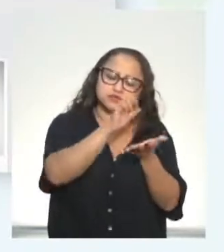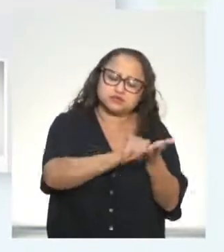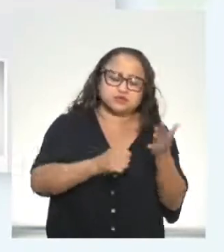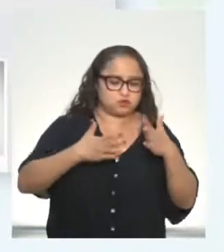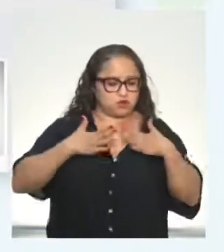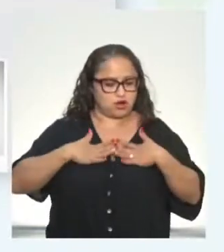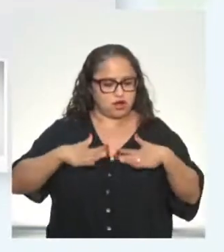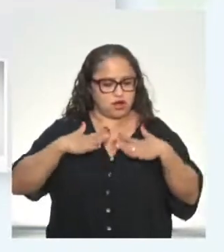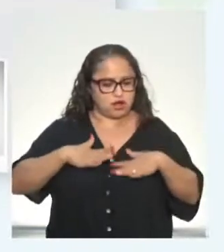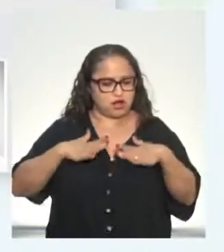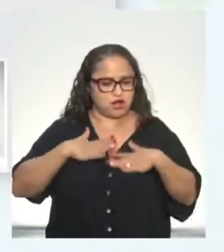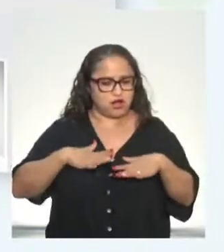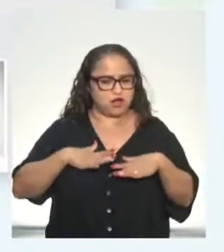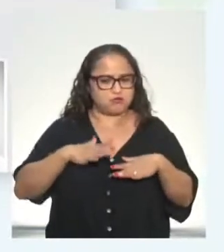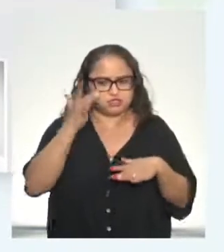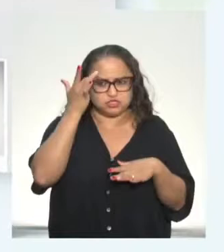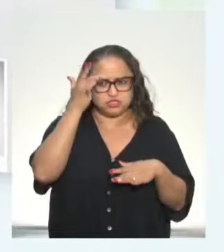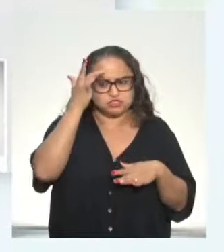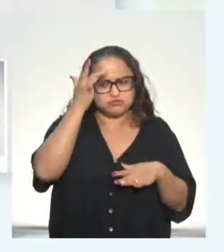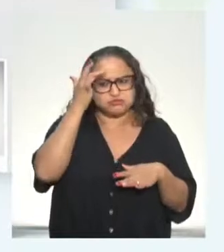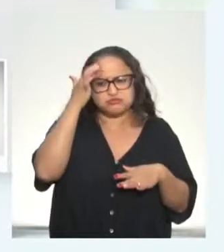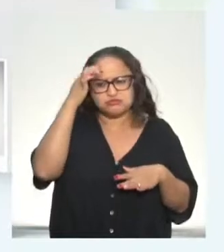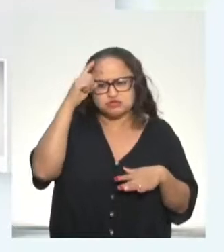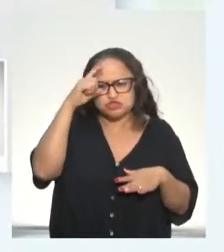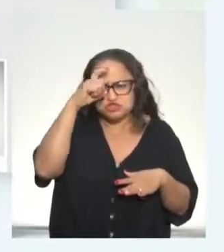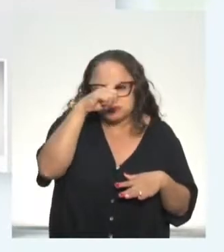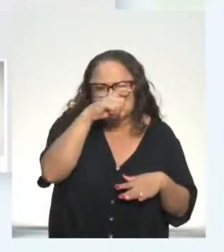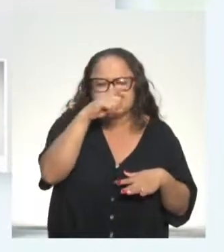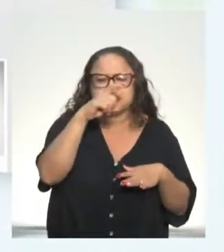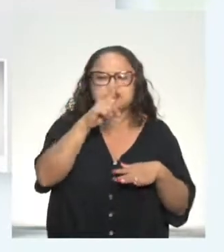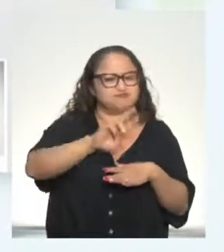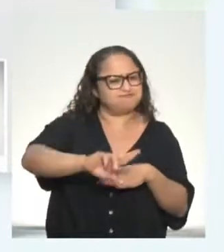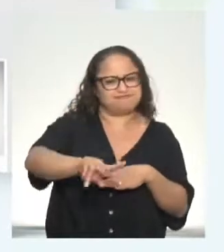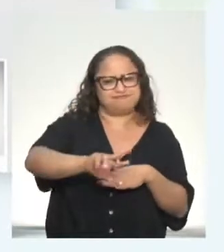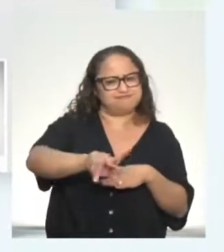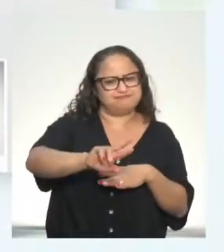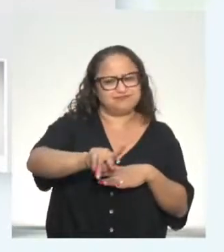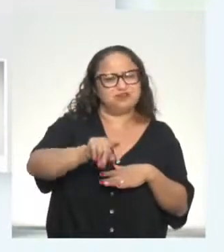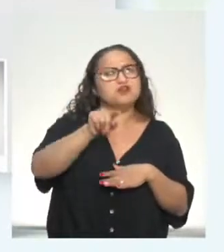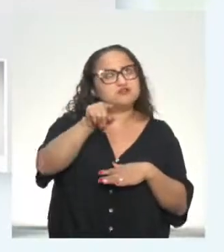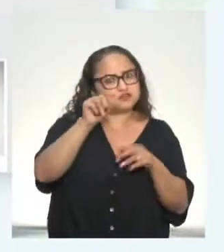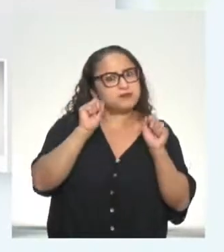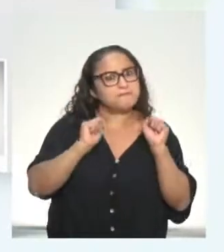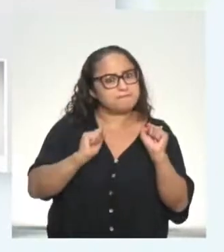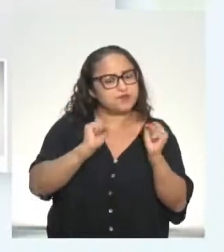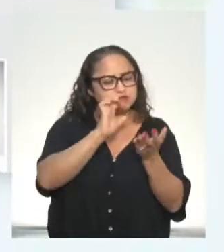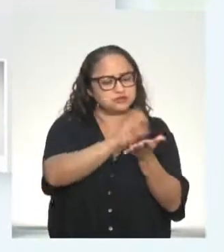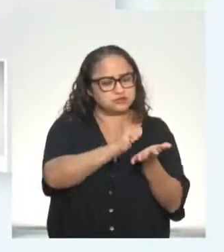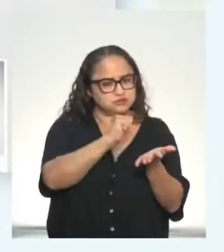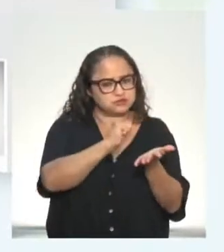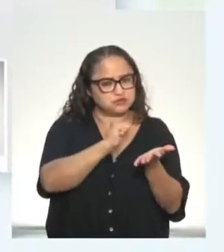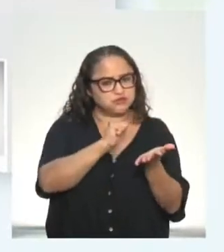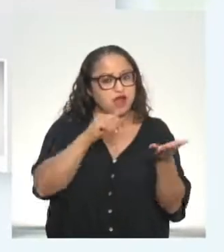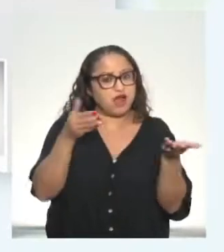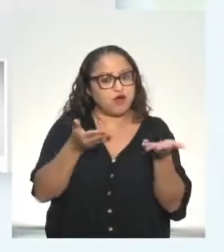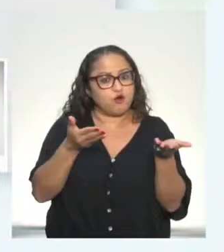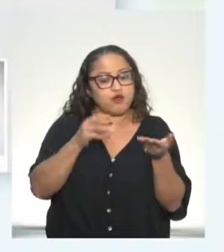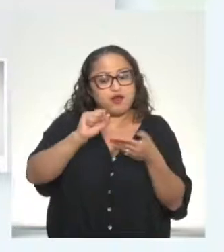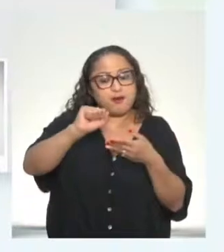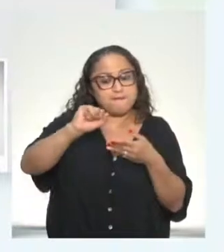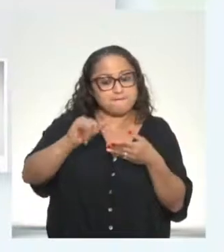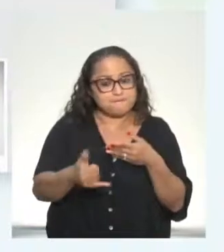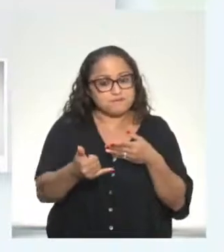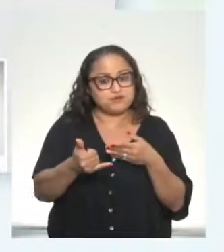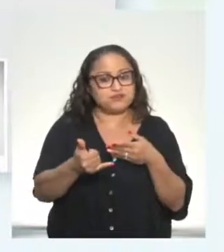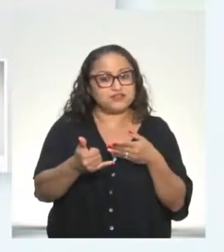calma. Não é difícil, vai pedir seus dados e você pode fazer sua inscrição. Para a gente aproveitar ao máximo o nosso tempo e